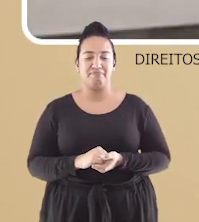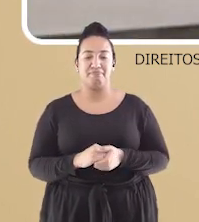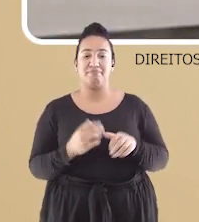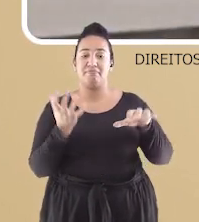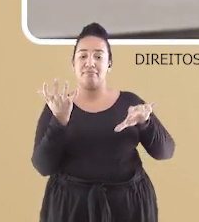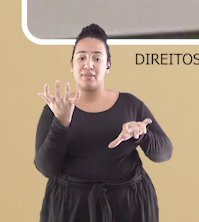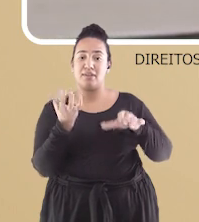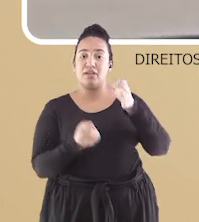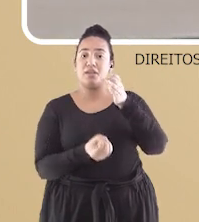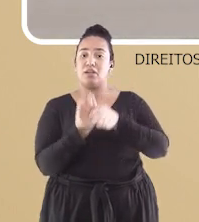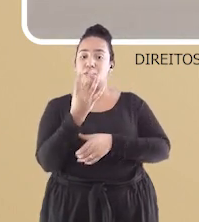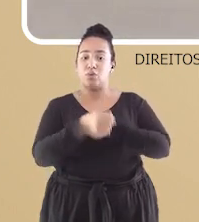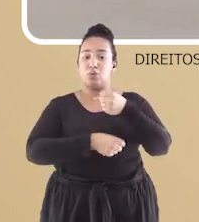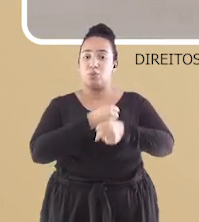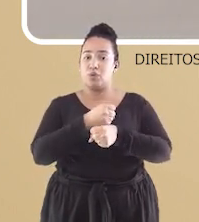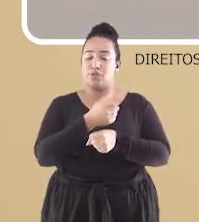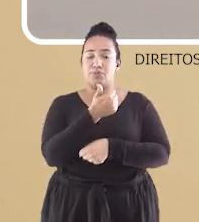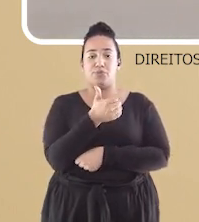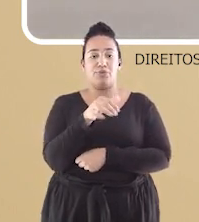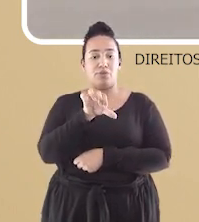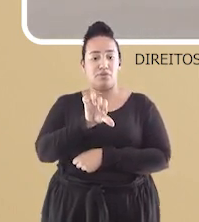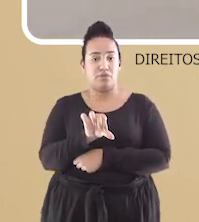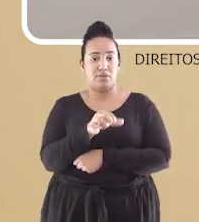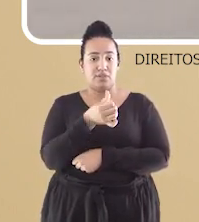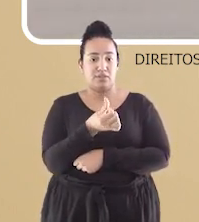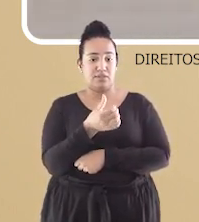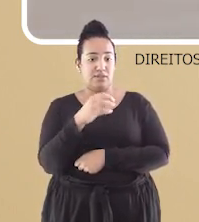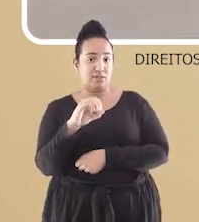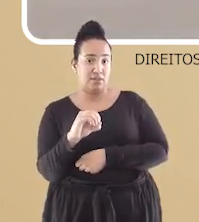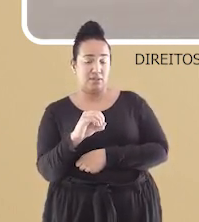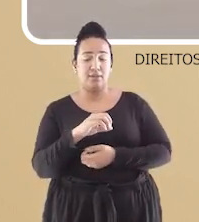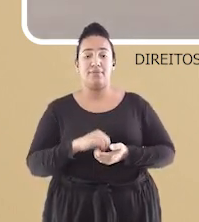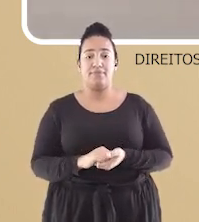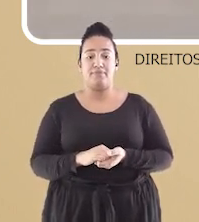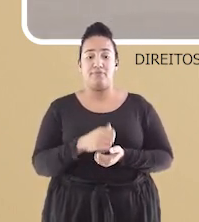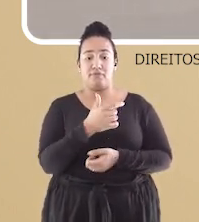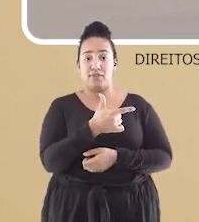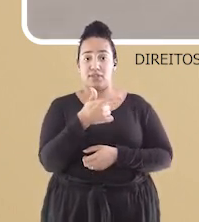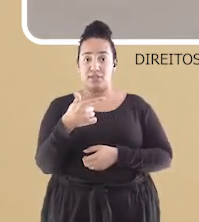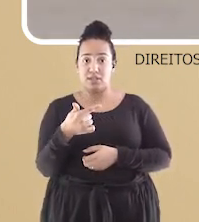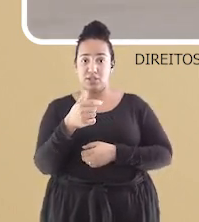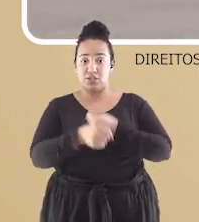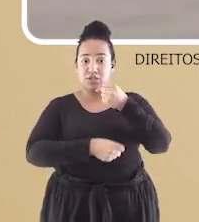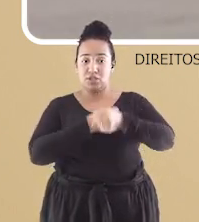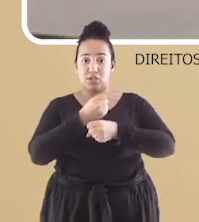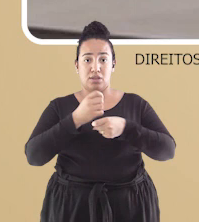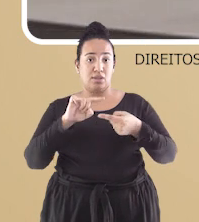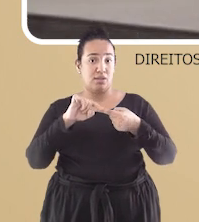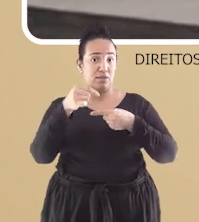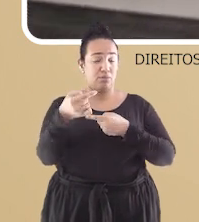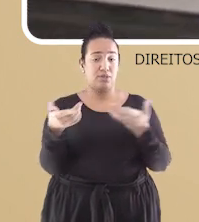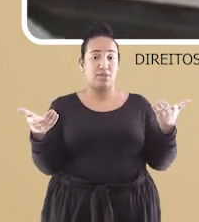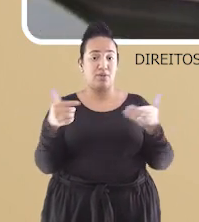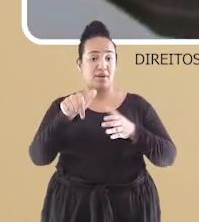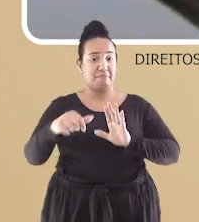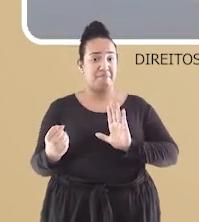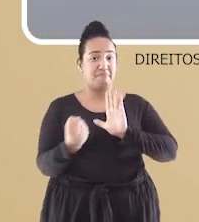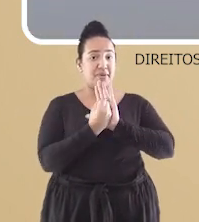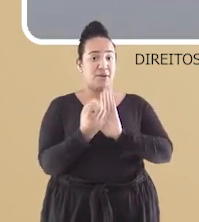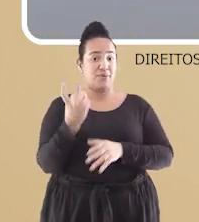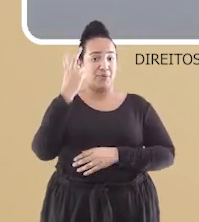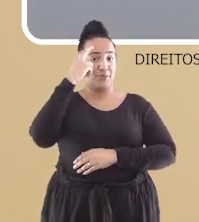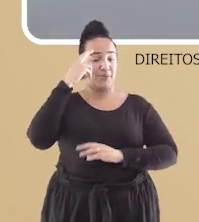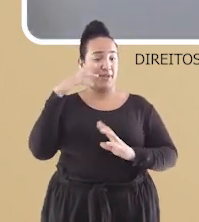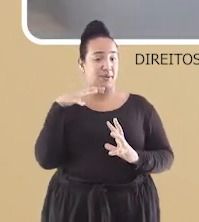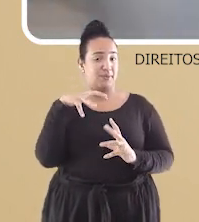Brasília foi fundada em 1960 e 27 anos depois da sua fundação recebeu da Unesco o título de Patrimônio Cultural